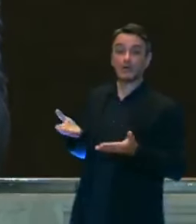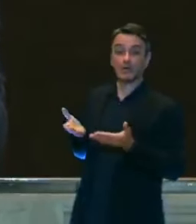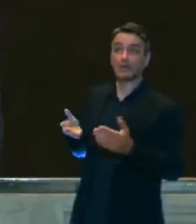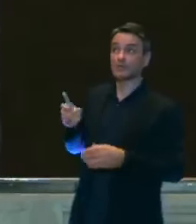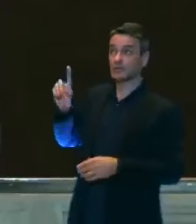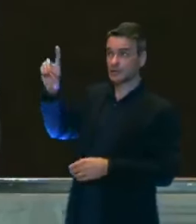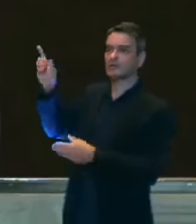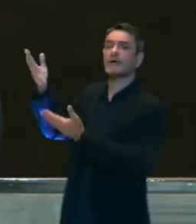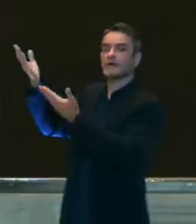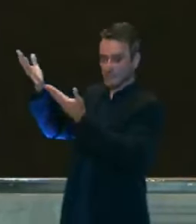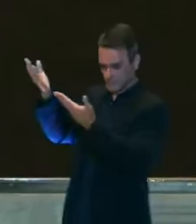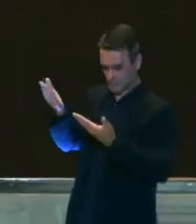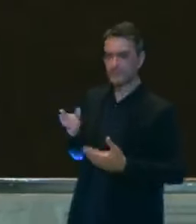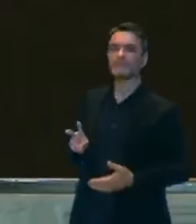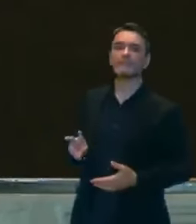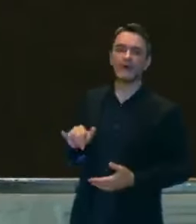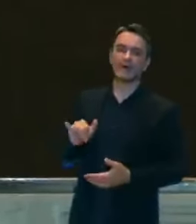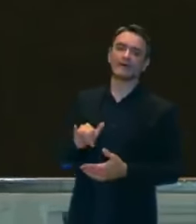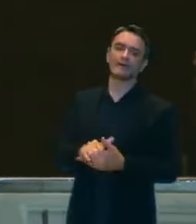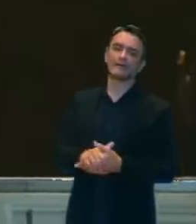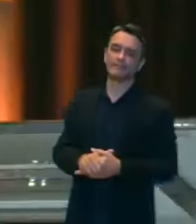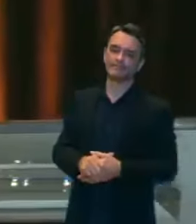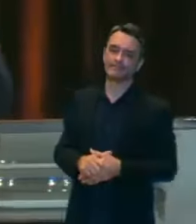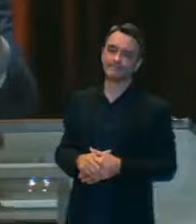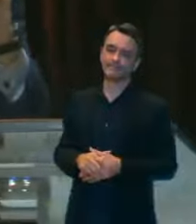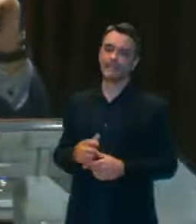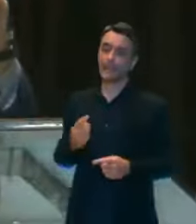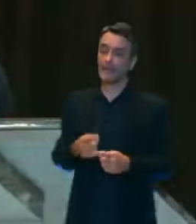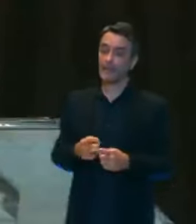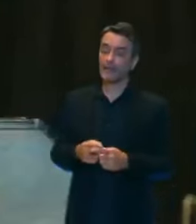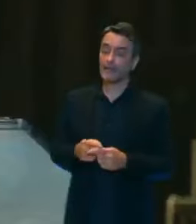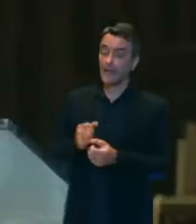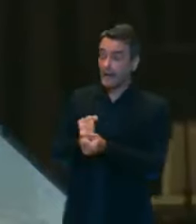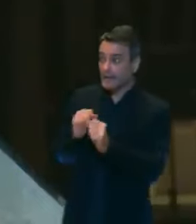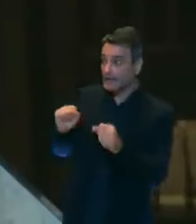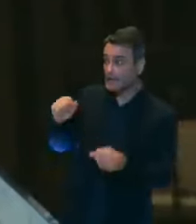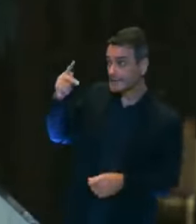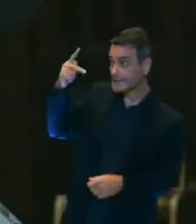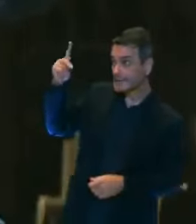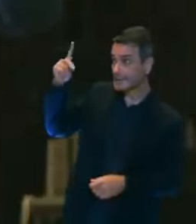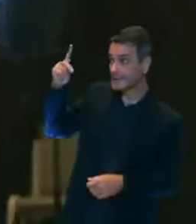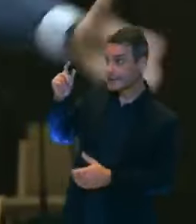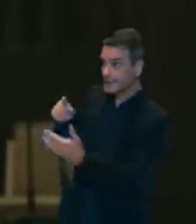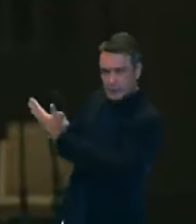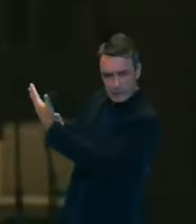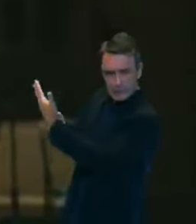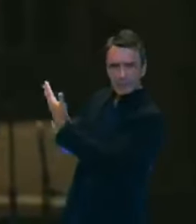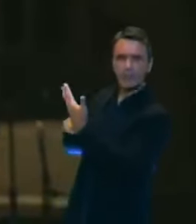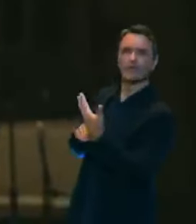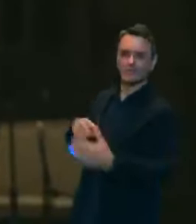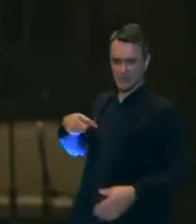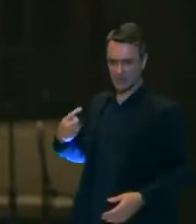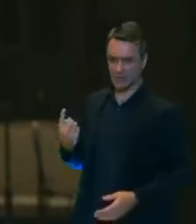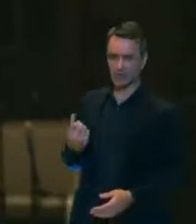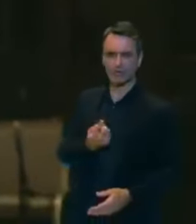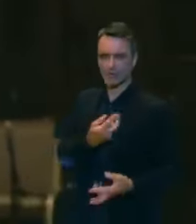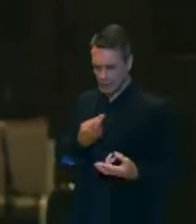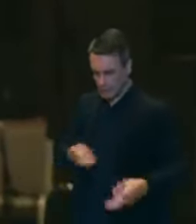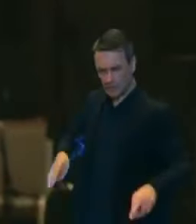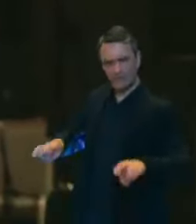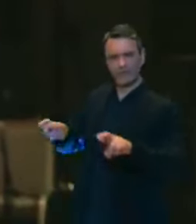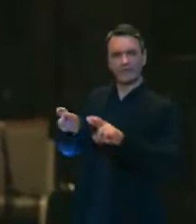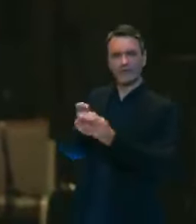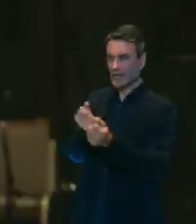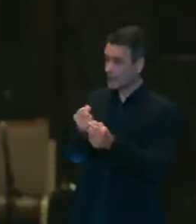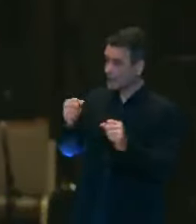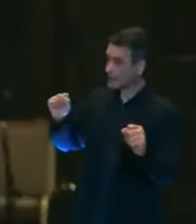nos visitar. E quando a grandeza dele se manifesta, somos renovados. Ele é grande,